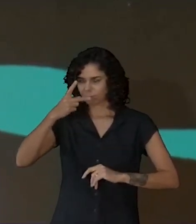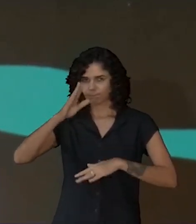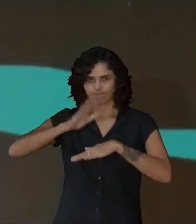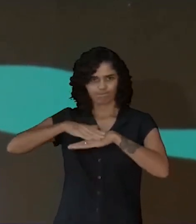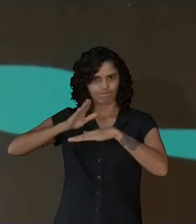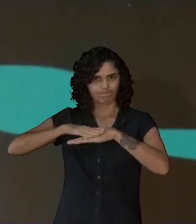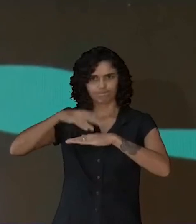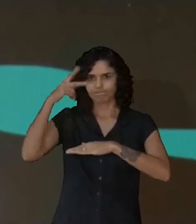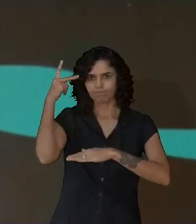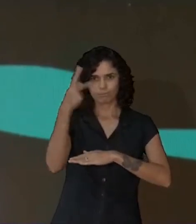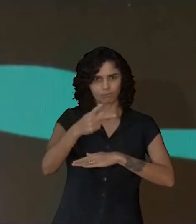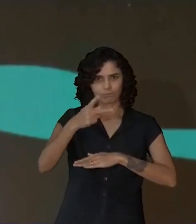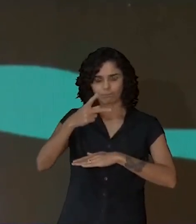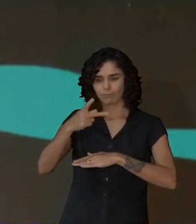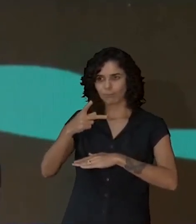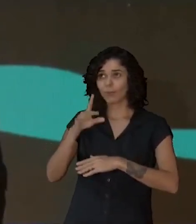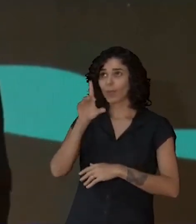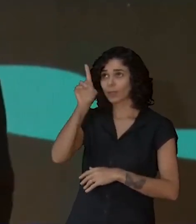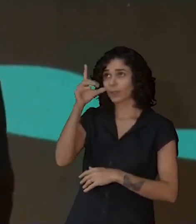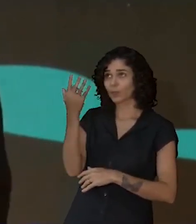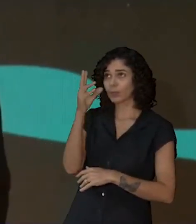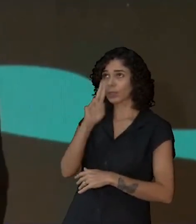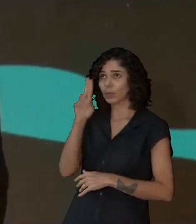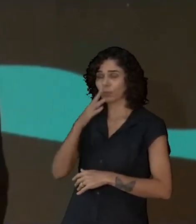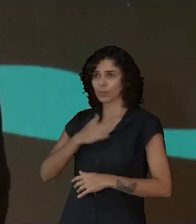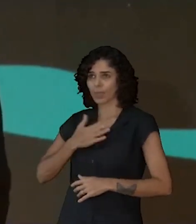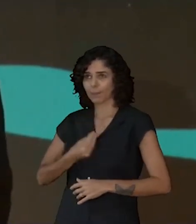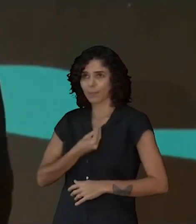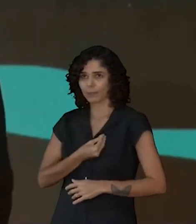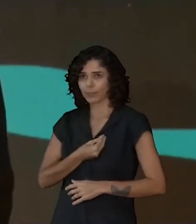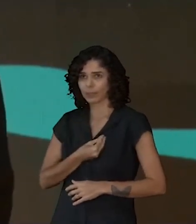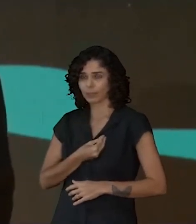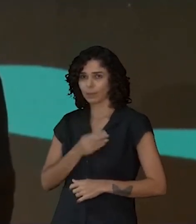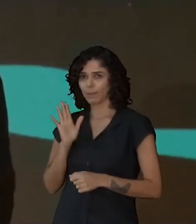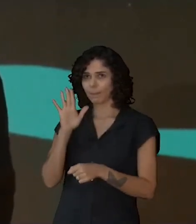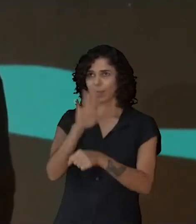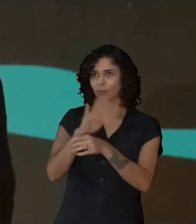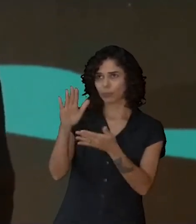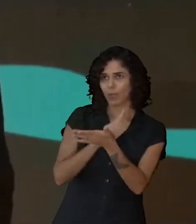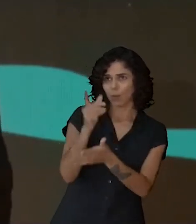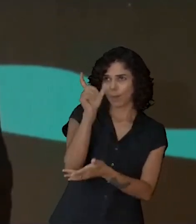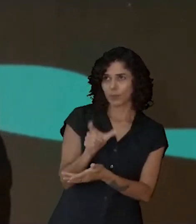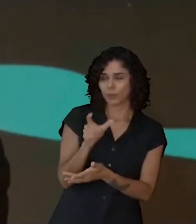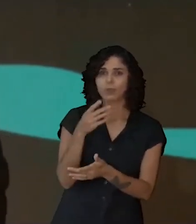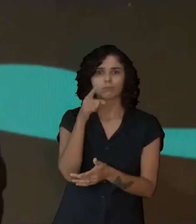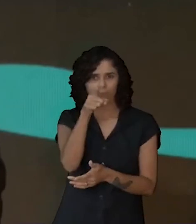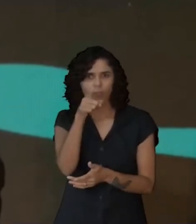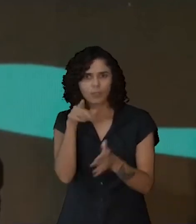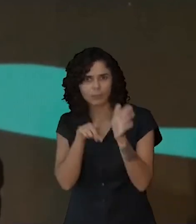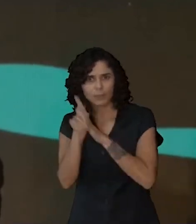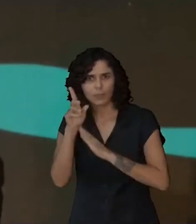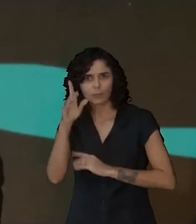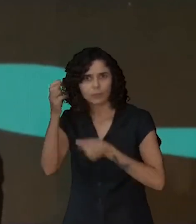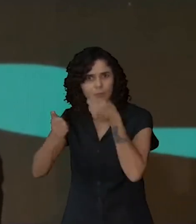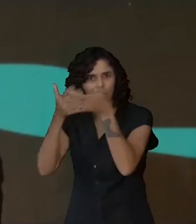fazer na vida de alguém e o Senhor quer me usar para isso? Pergunta para Ele.